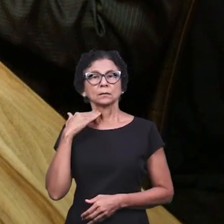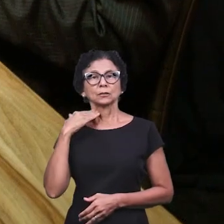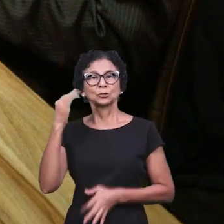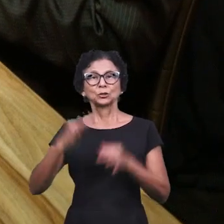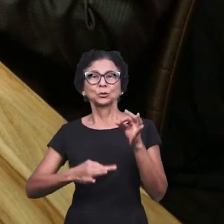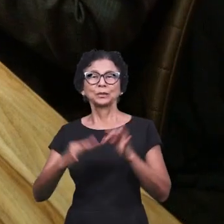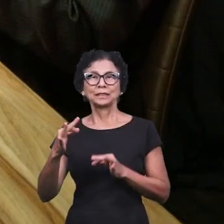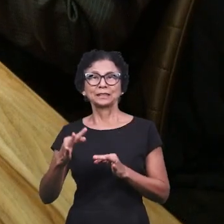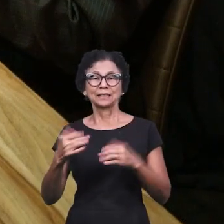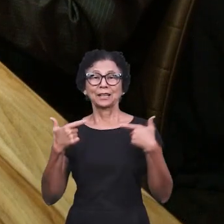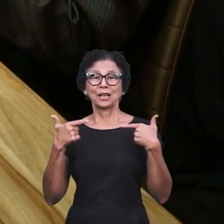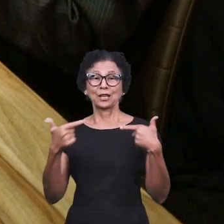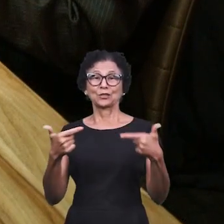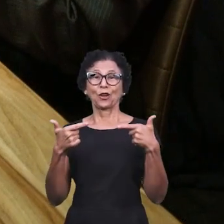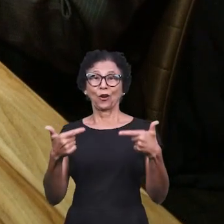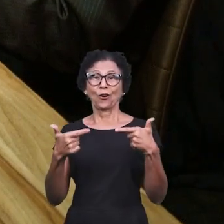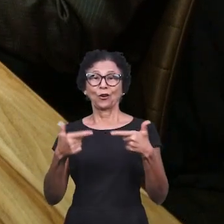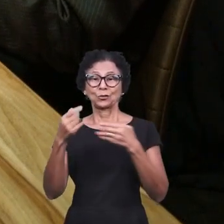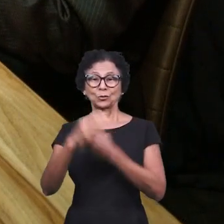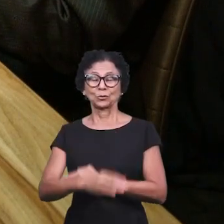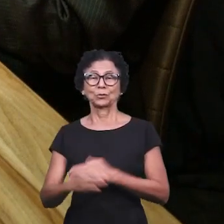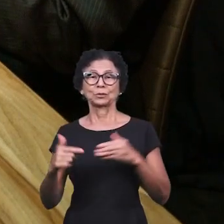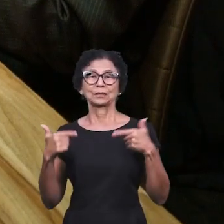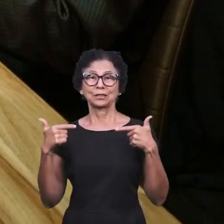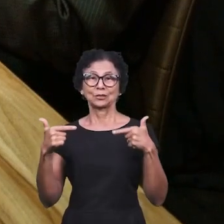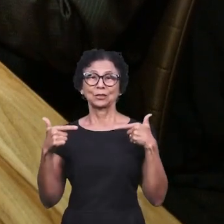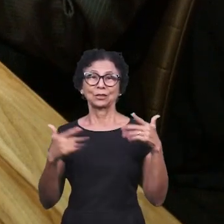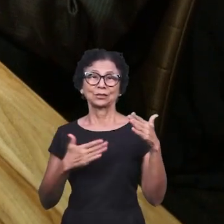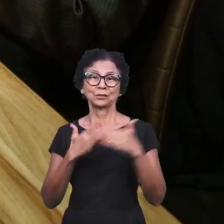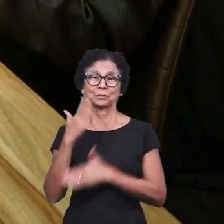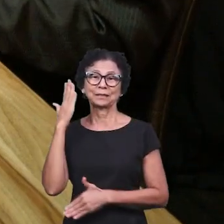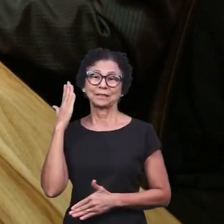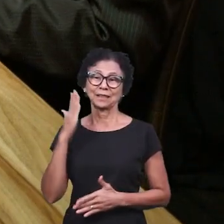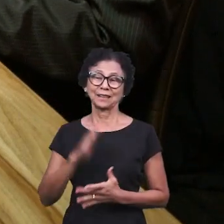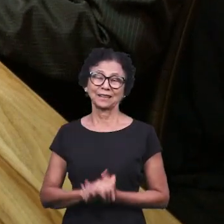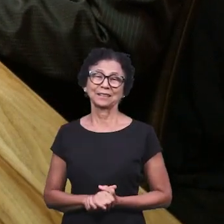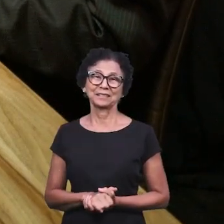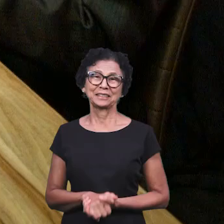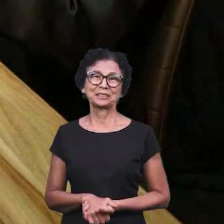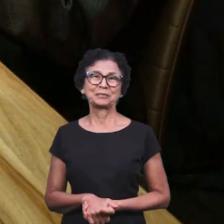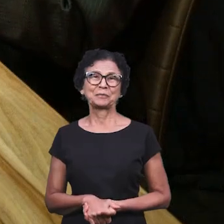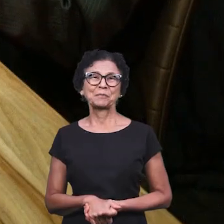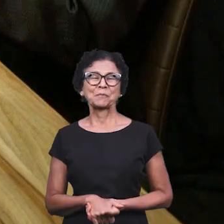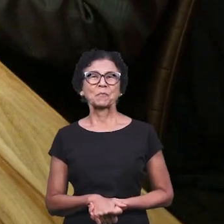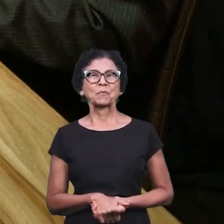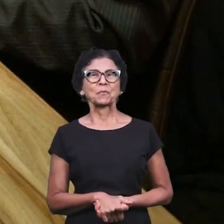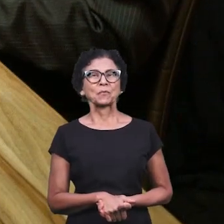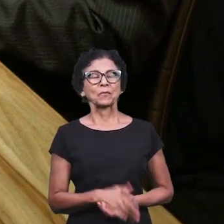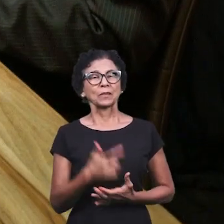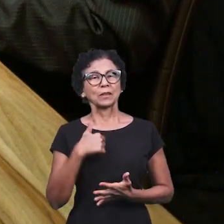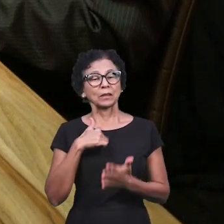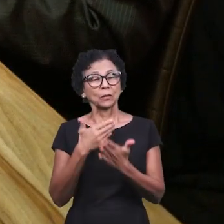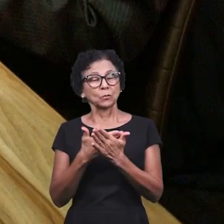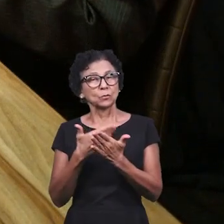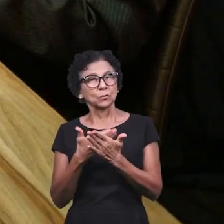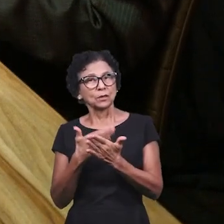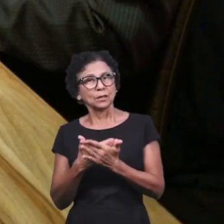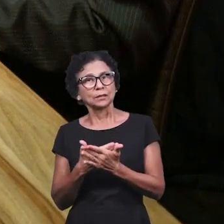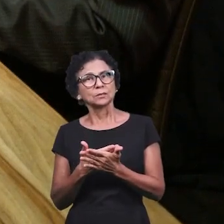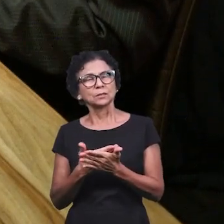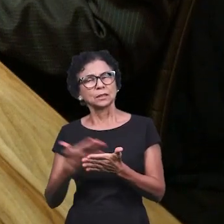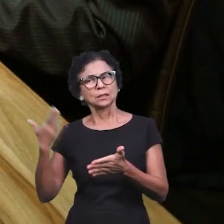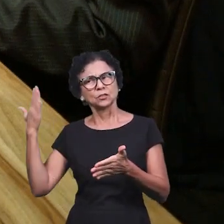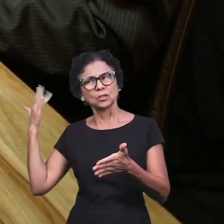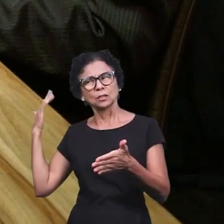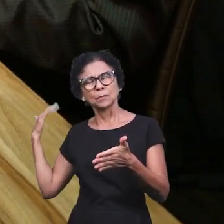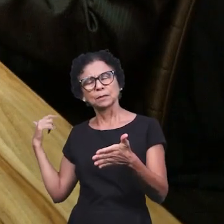juiz. Concurso é sorte. É sorte. Quanto mais você estuda... Quanto mais você estuda, mais sorte